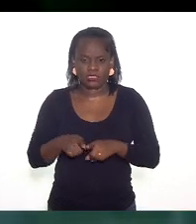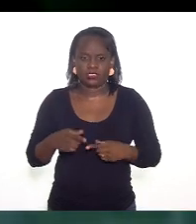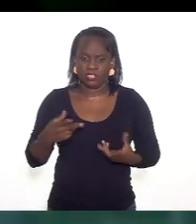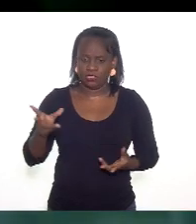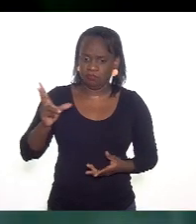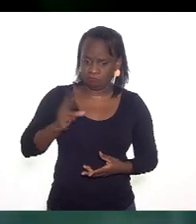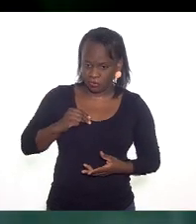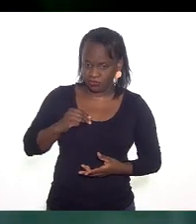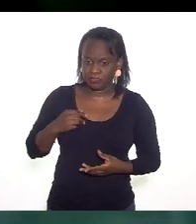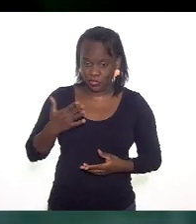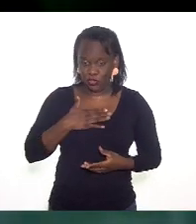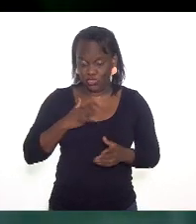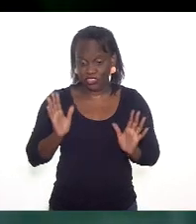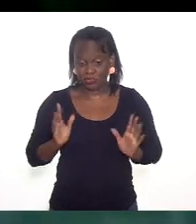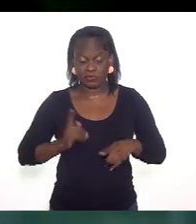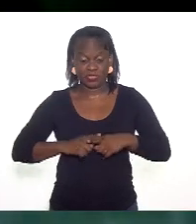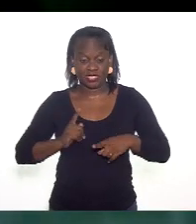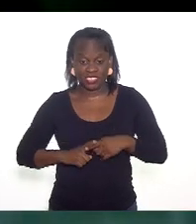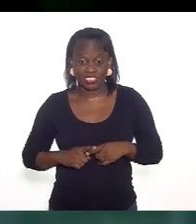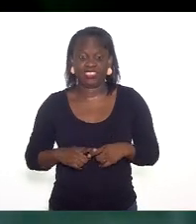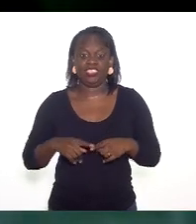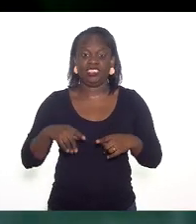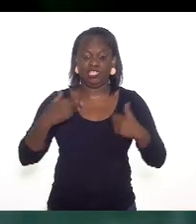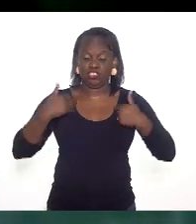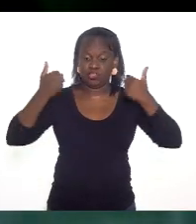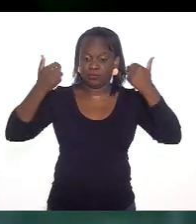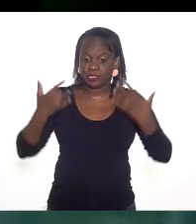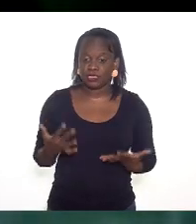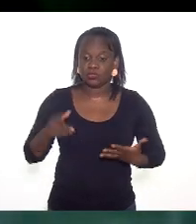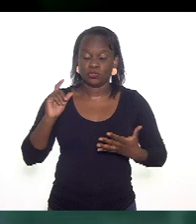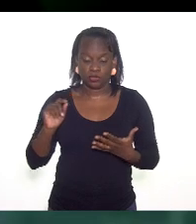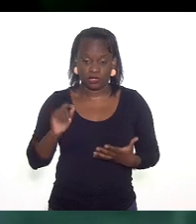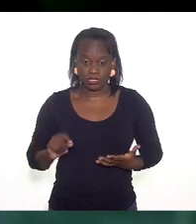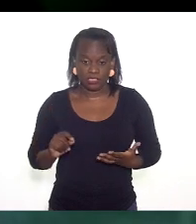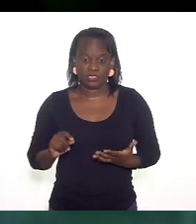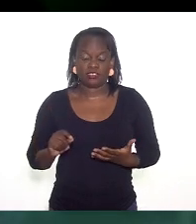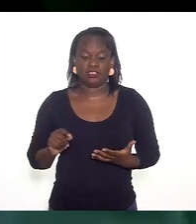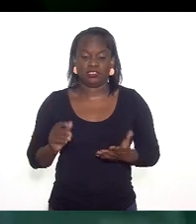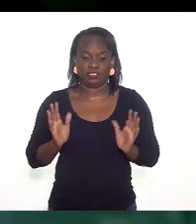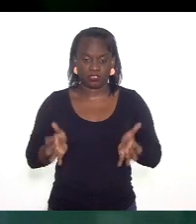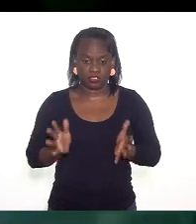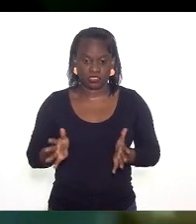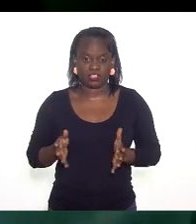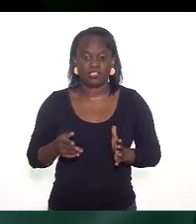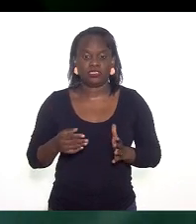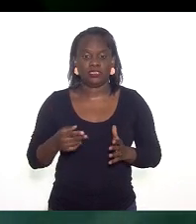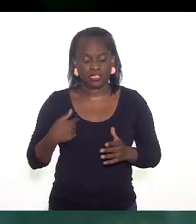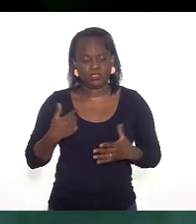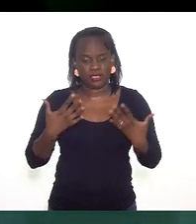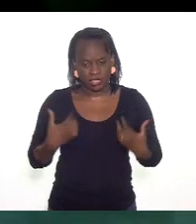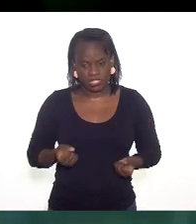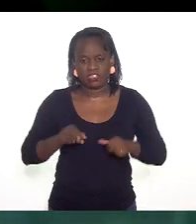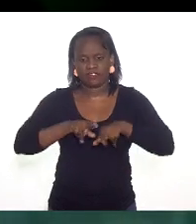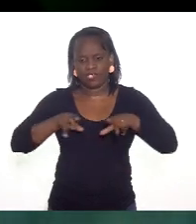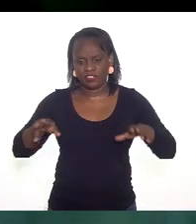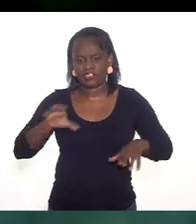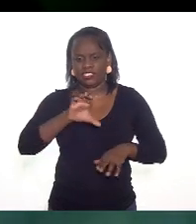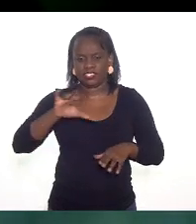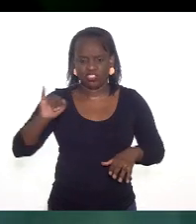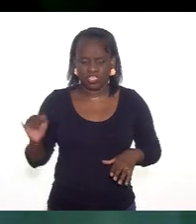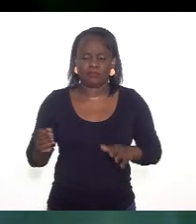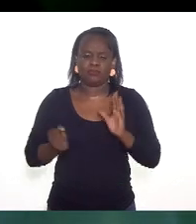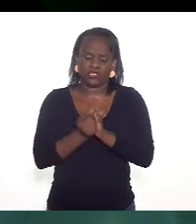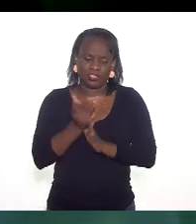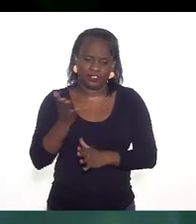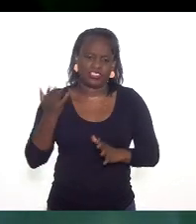vencido, porque a tese que eu defendo é que eu já me rendi muitas vezes à CCJ.